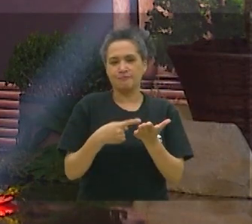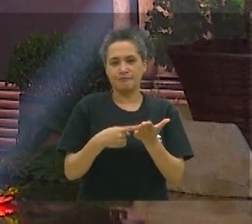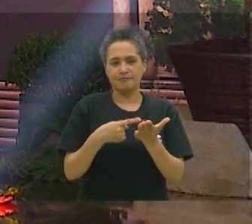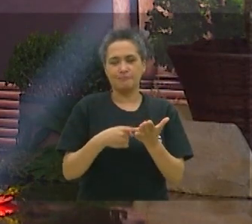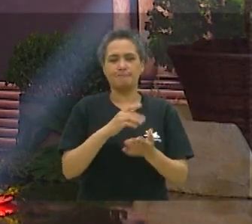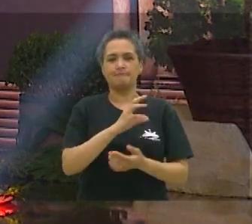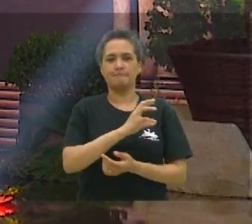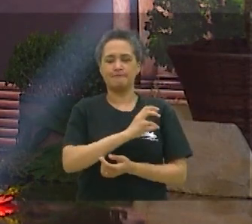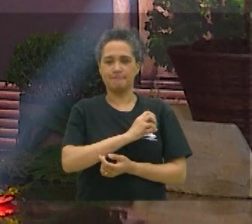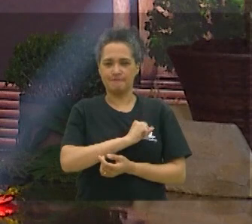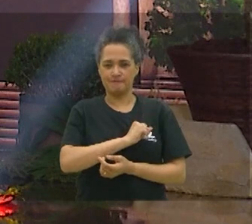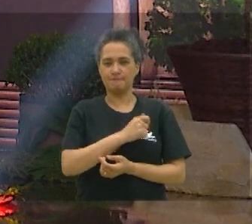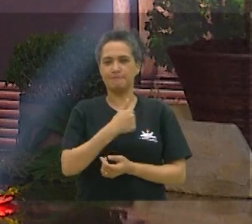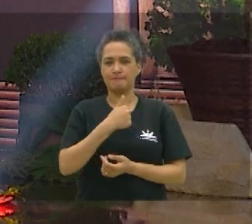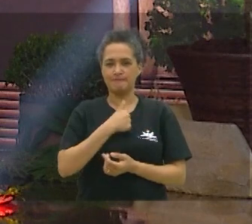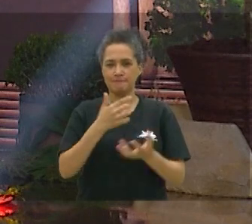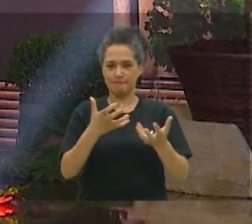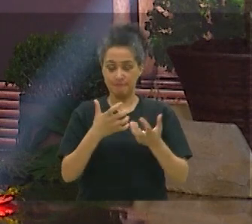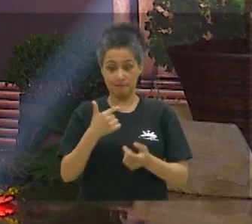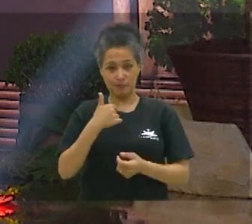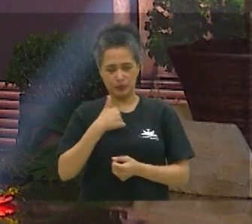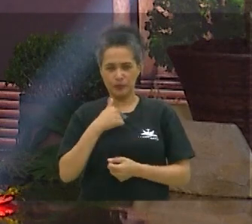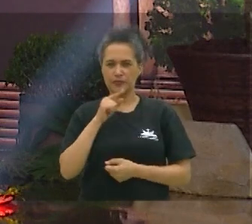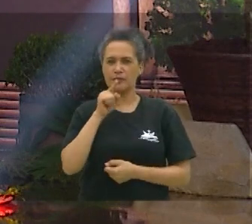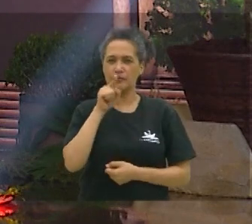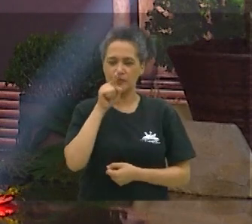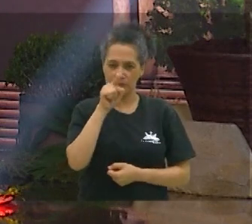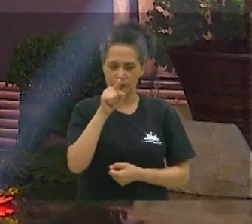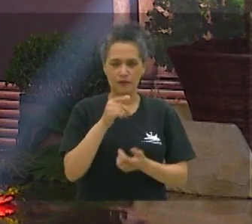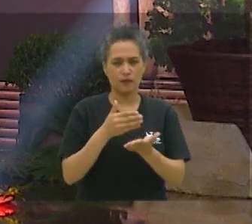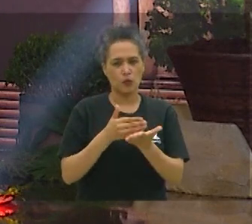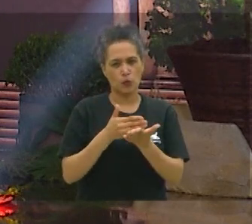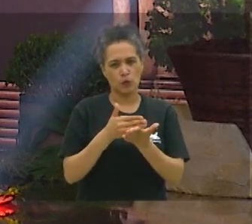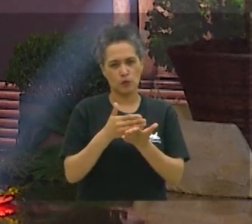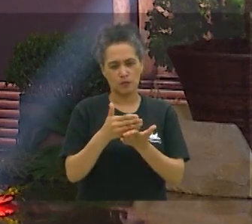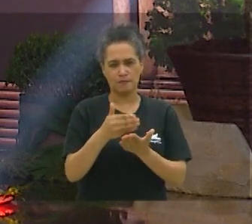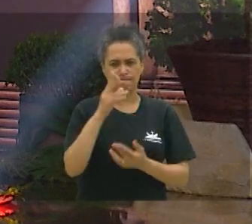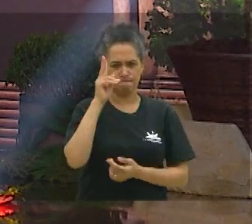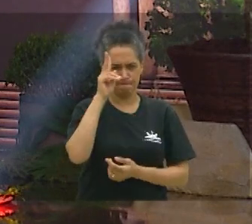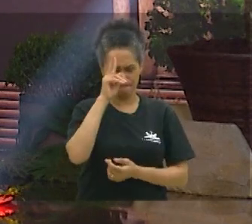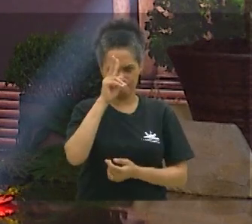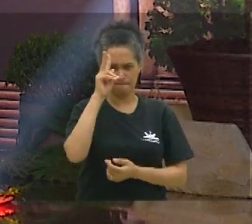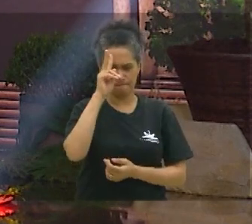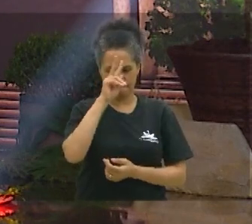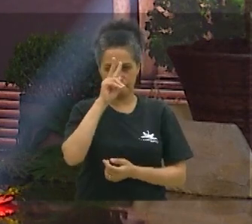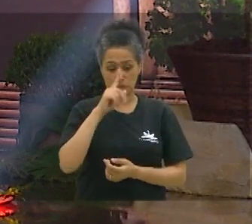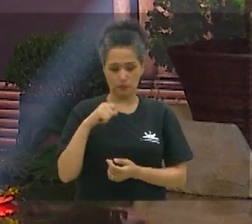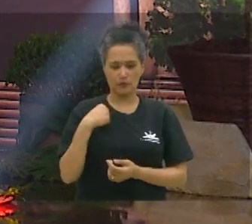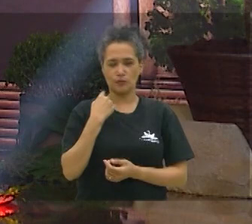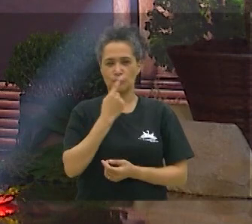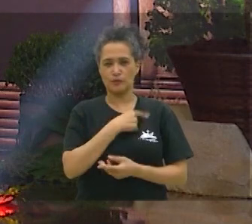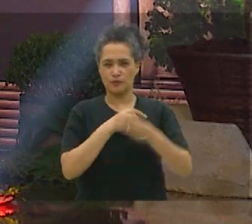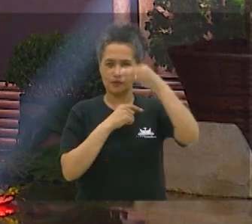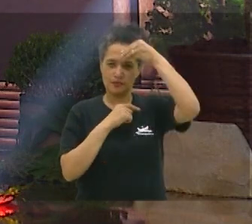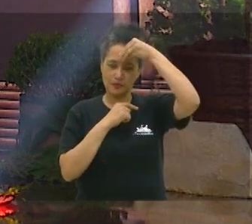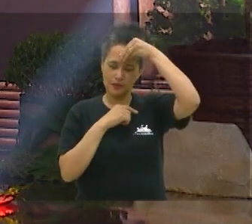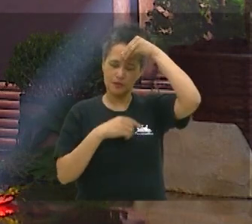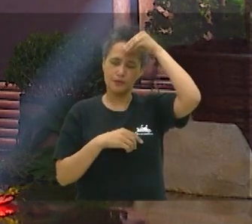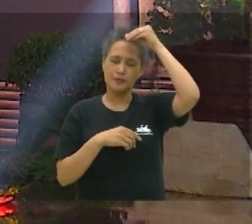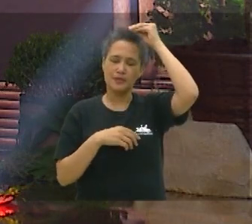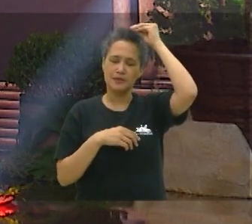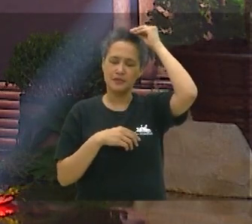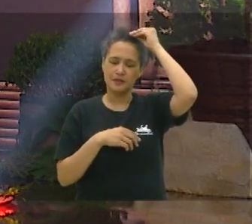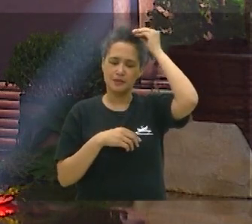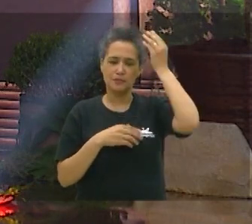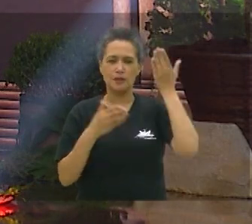que eu e você comecemos lembrando do nosso batismo. Eu queria que